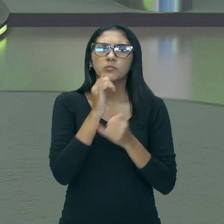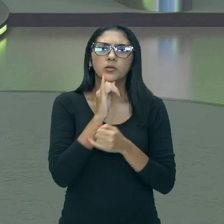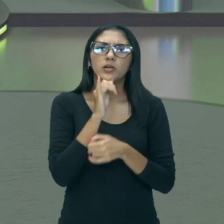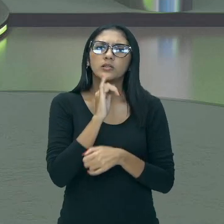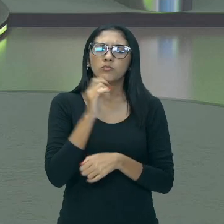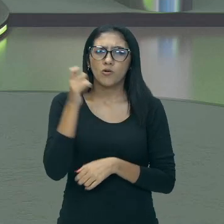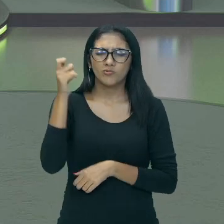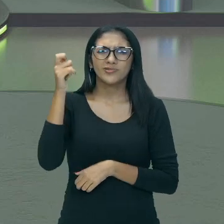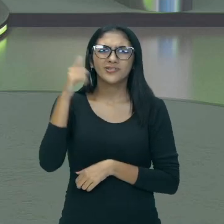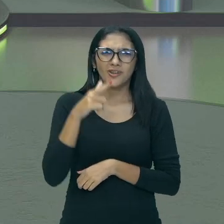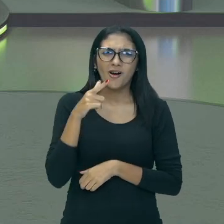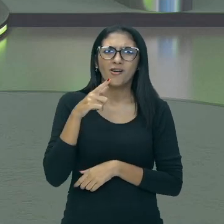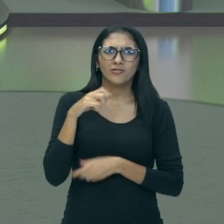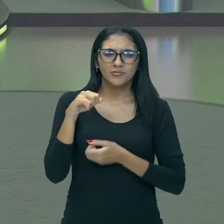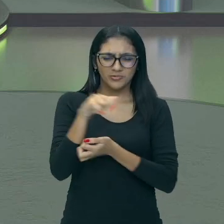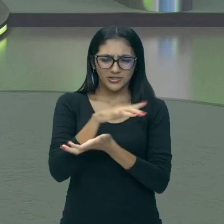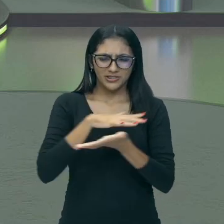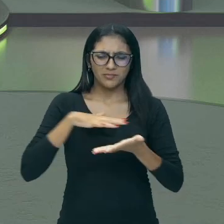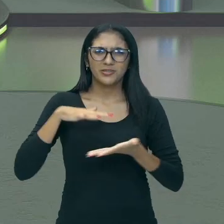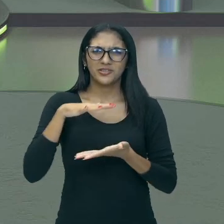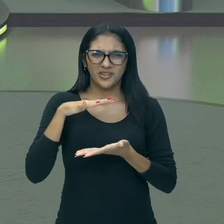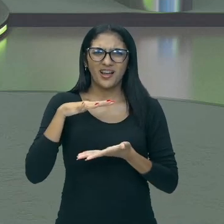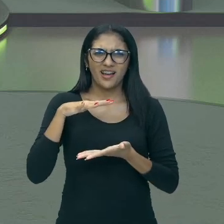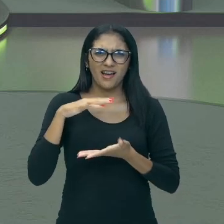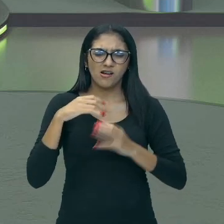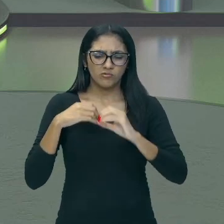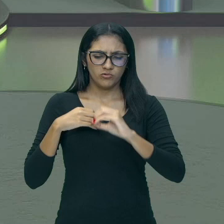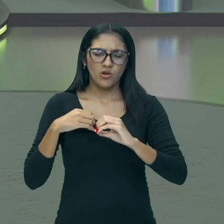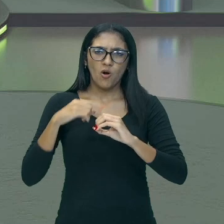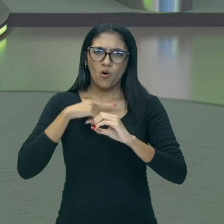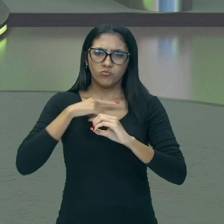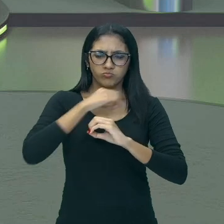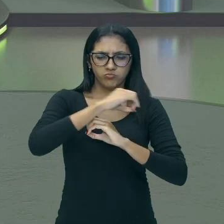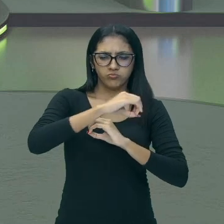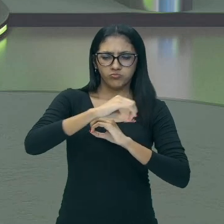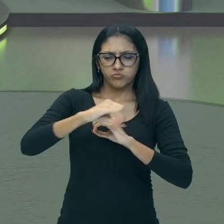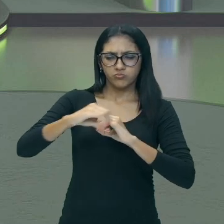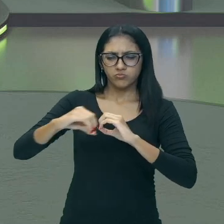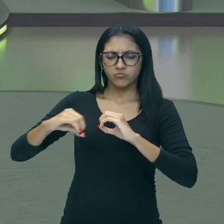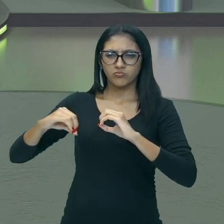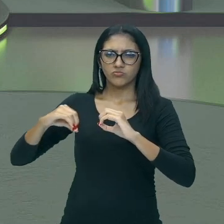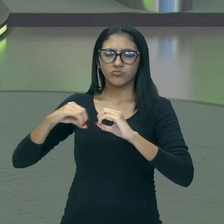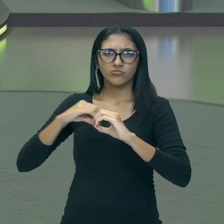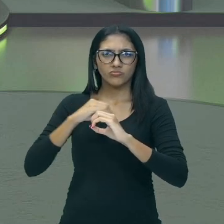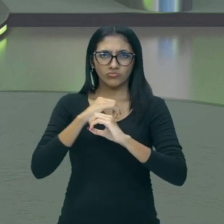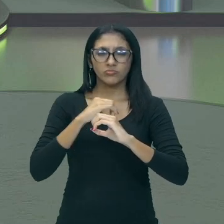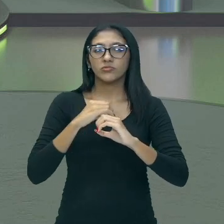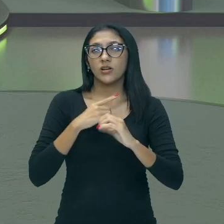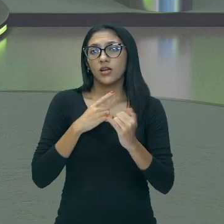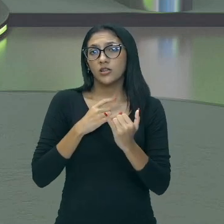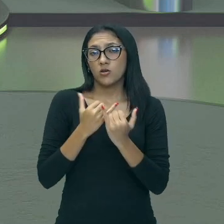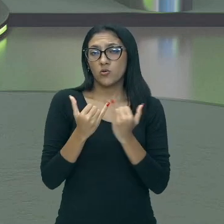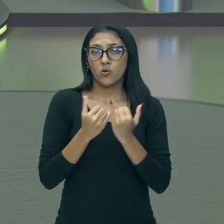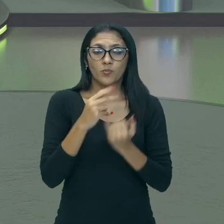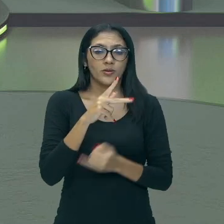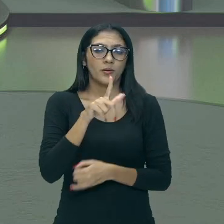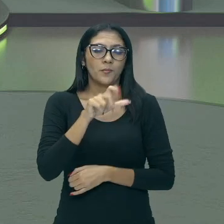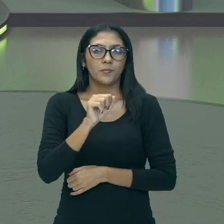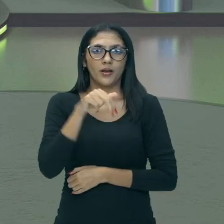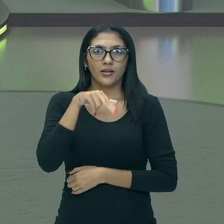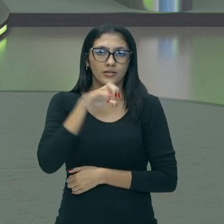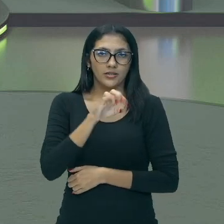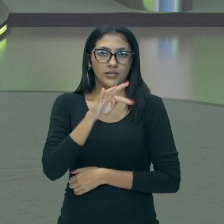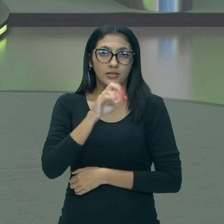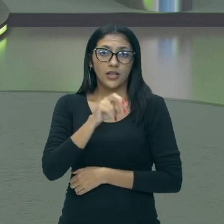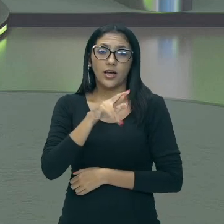esse modelo foi chamado de um modelo planetário ou sistema solar. Mas nós temos outras